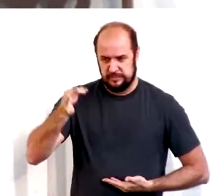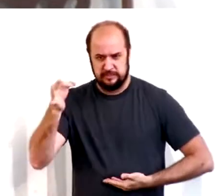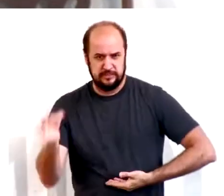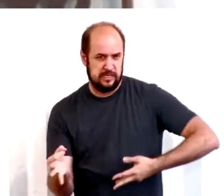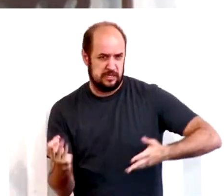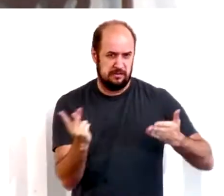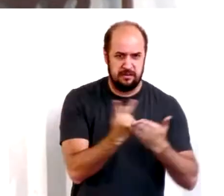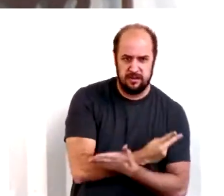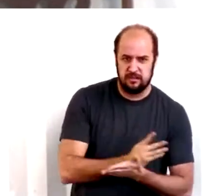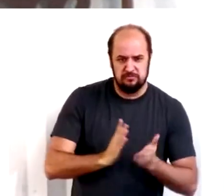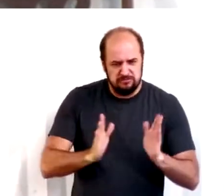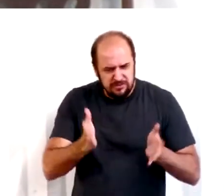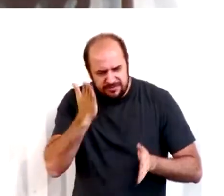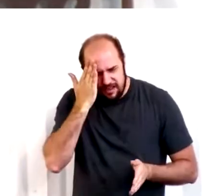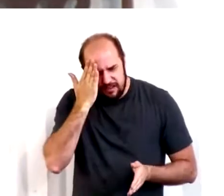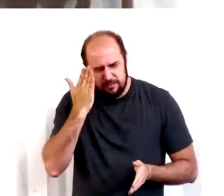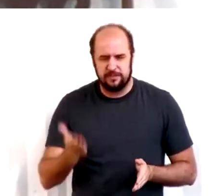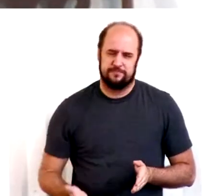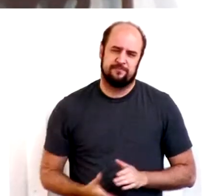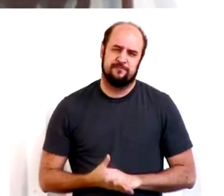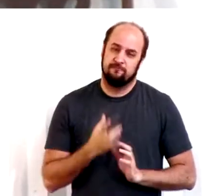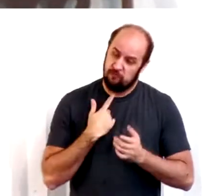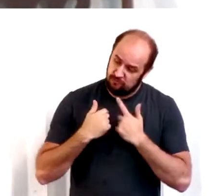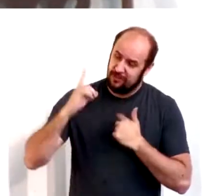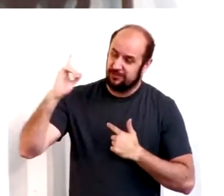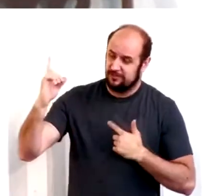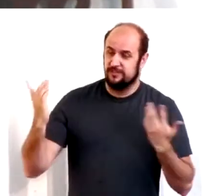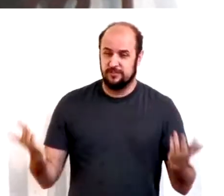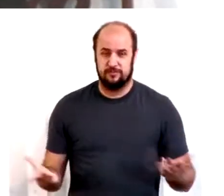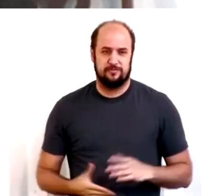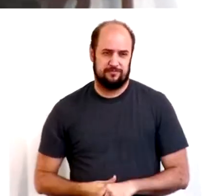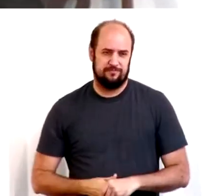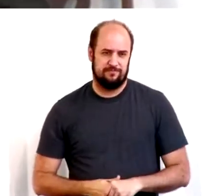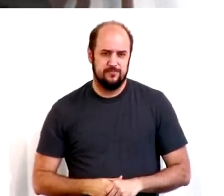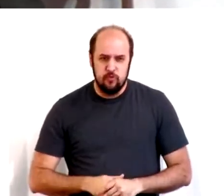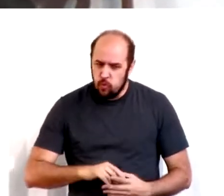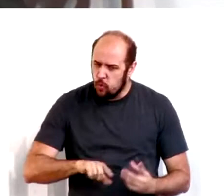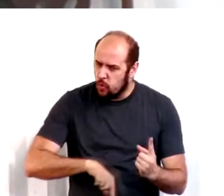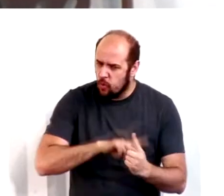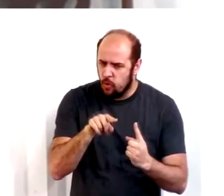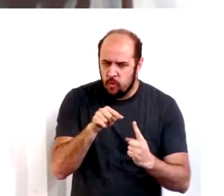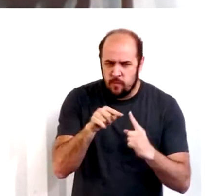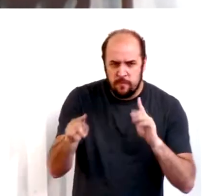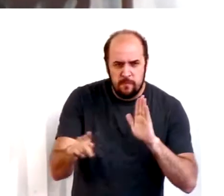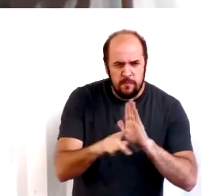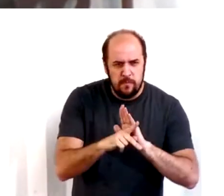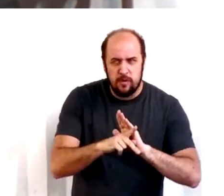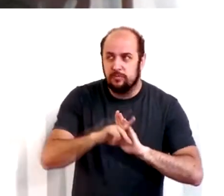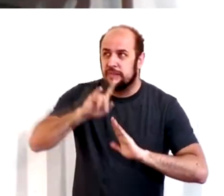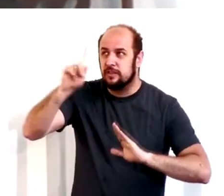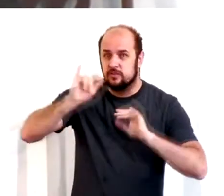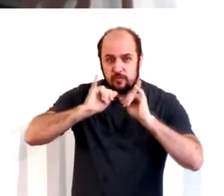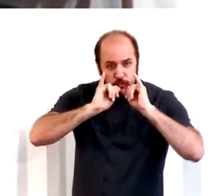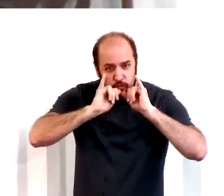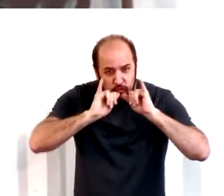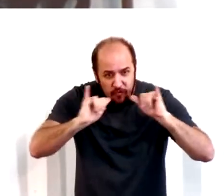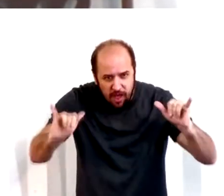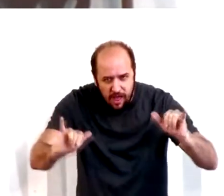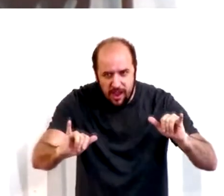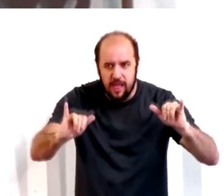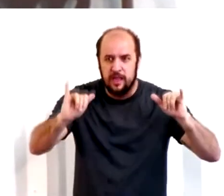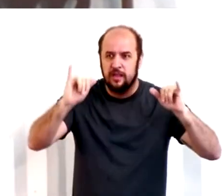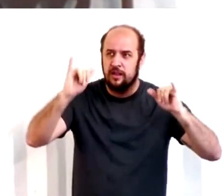fato aquilo que Ele deseja que eu faça, dentro dos propósitos declarativos dele na